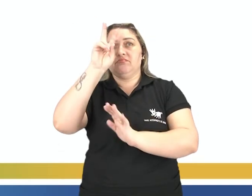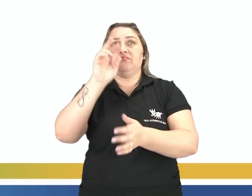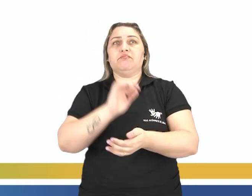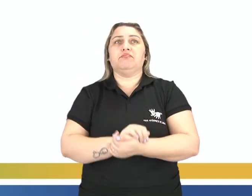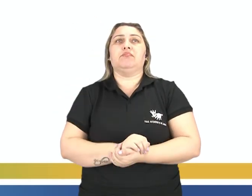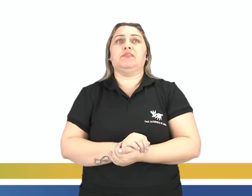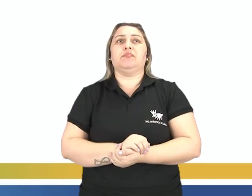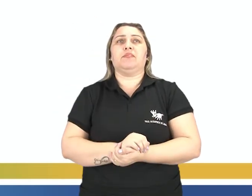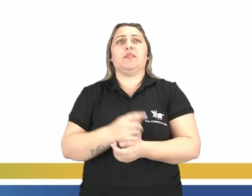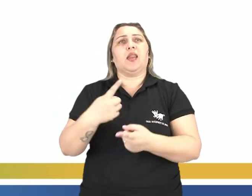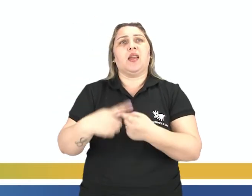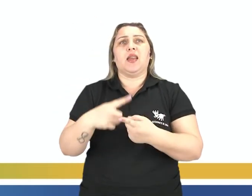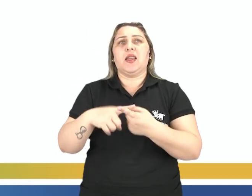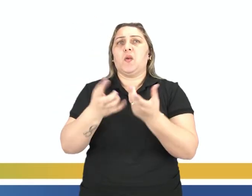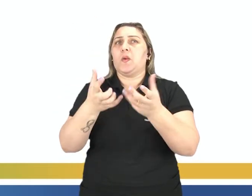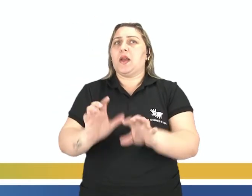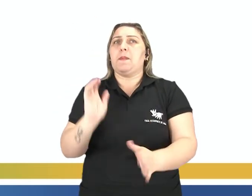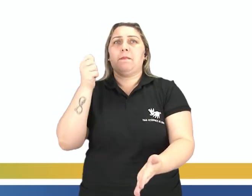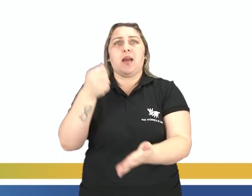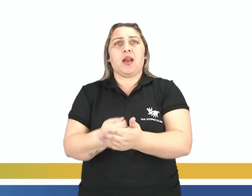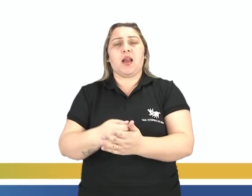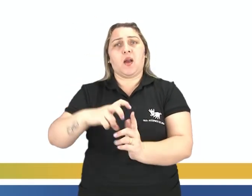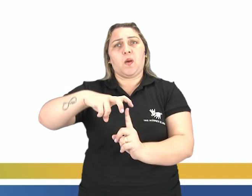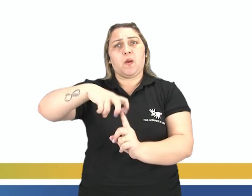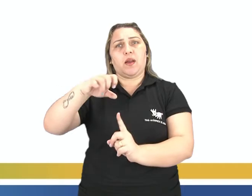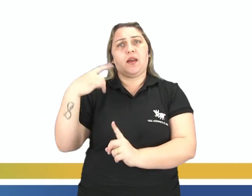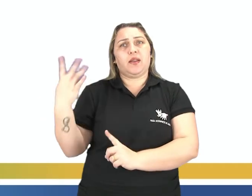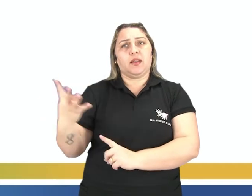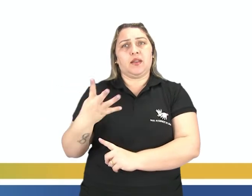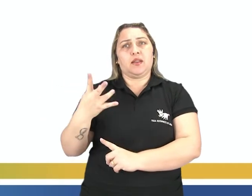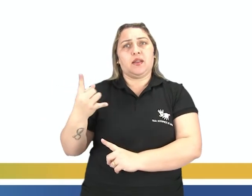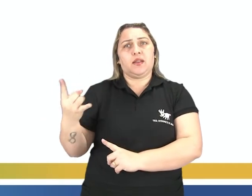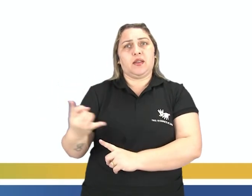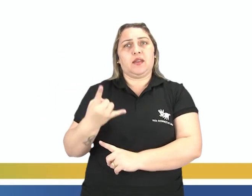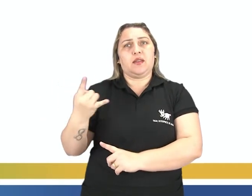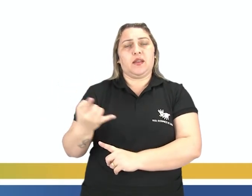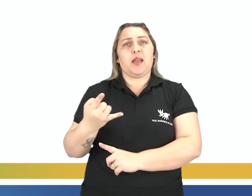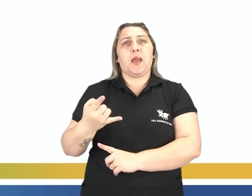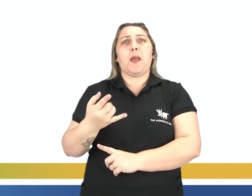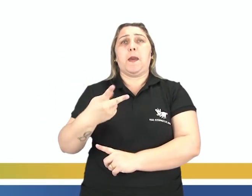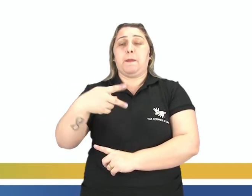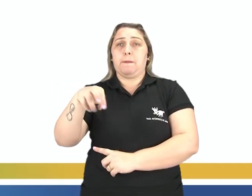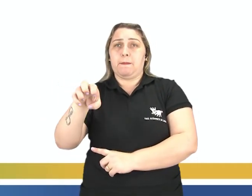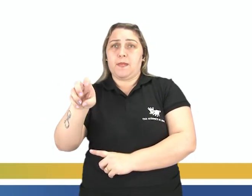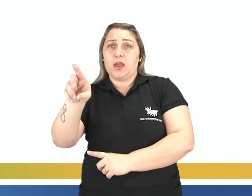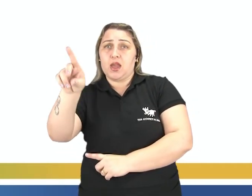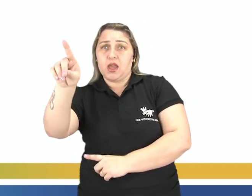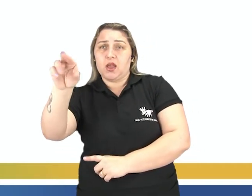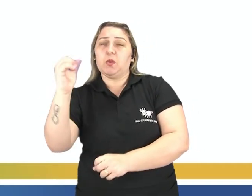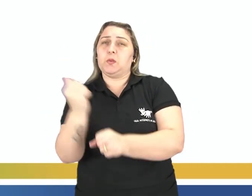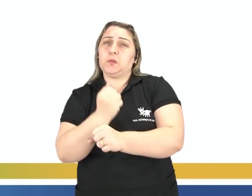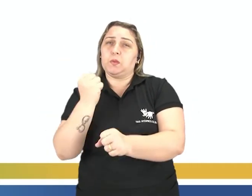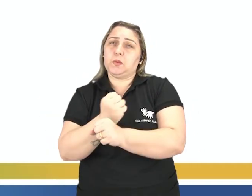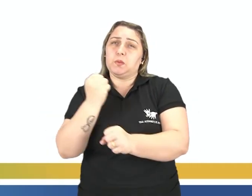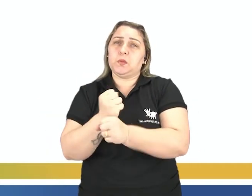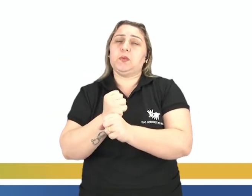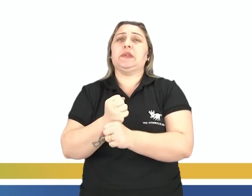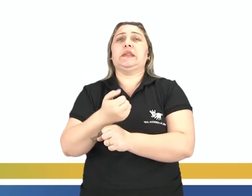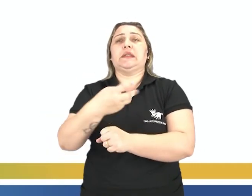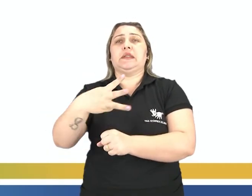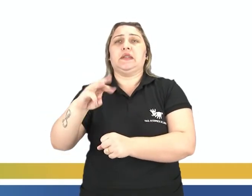no episódio. Vamos ver aqui a pequena história. Por que não quis pagar uma garrafa de